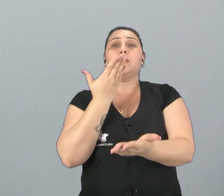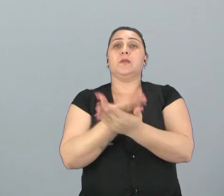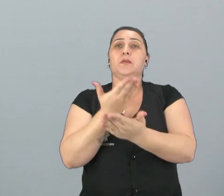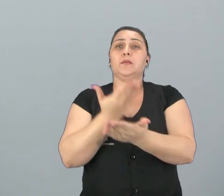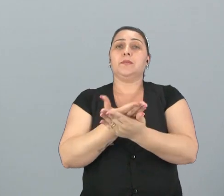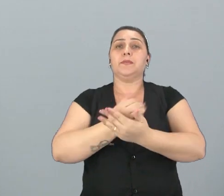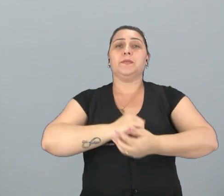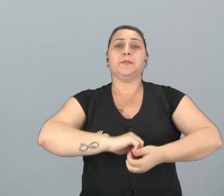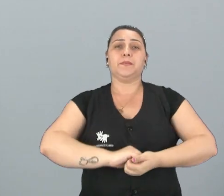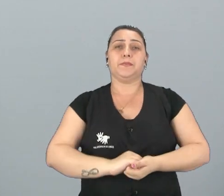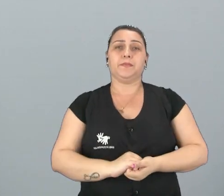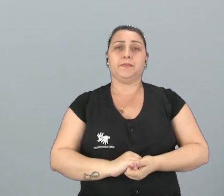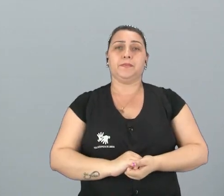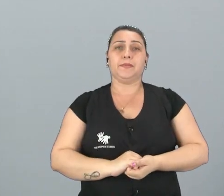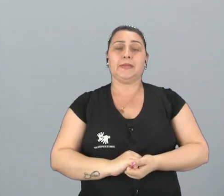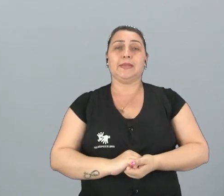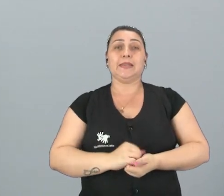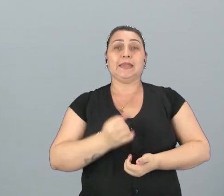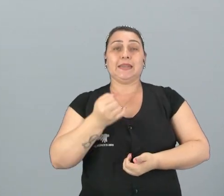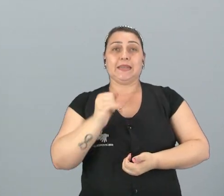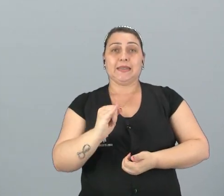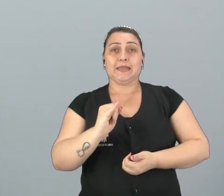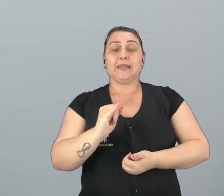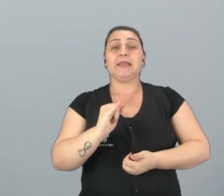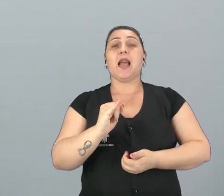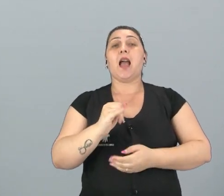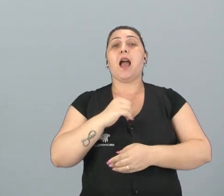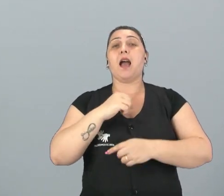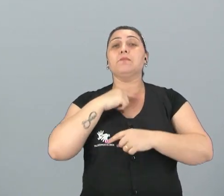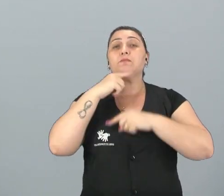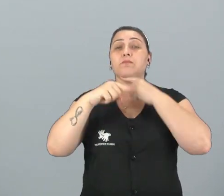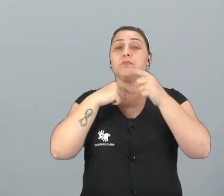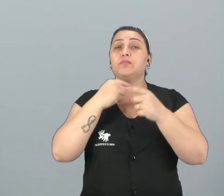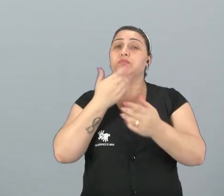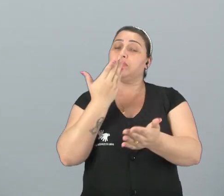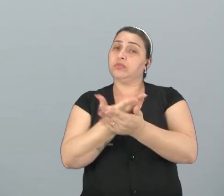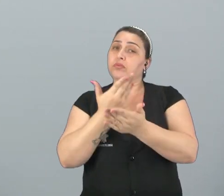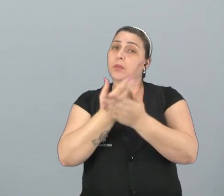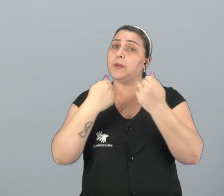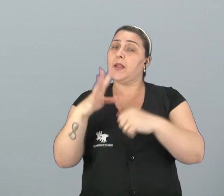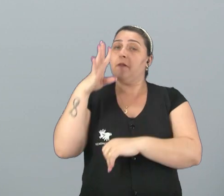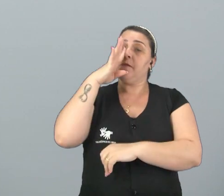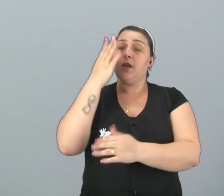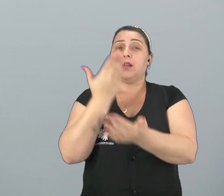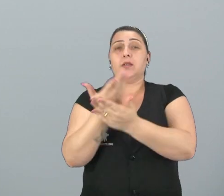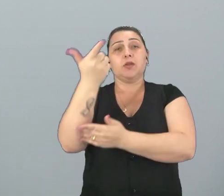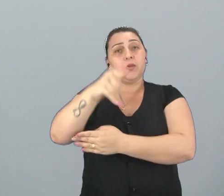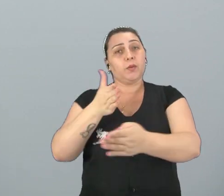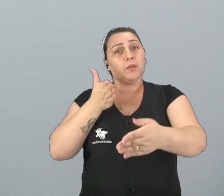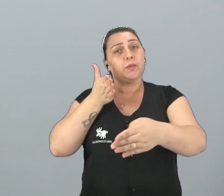estudos! E se ficou ainda alguma dúvida sobre a aula, se você precisa rever a